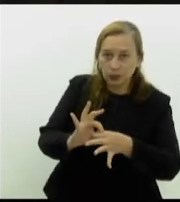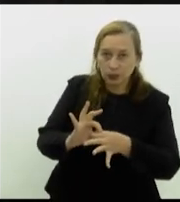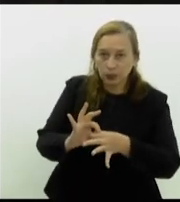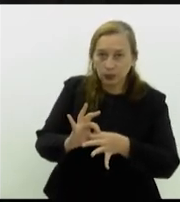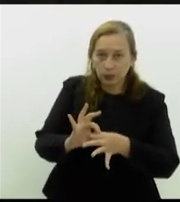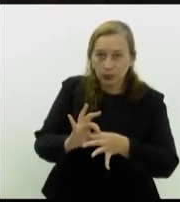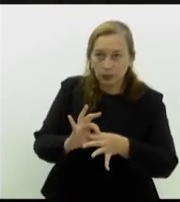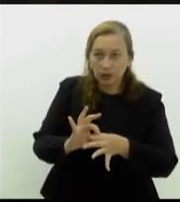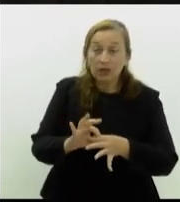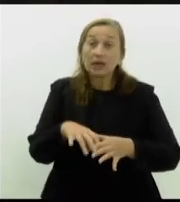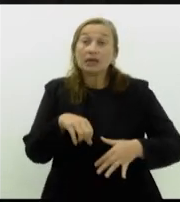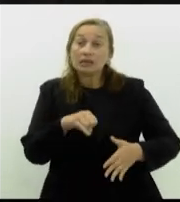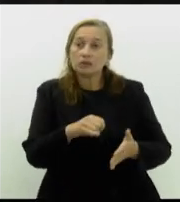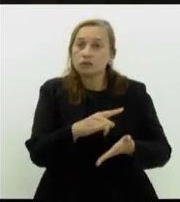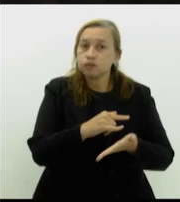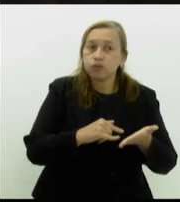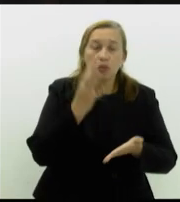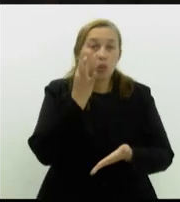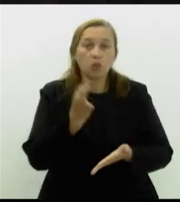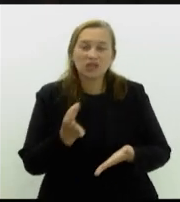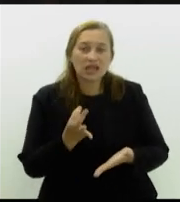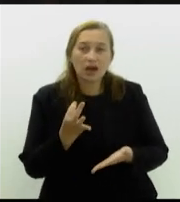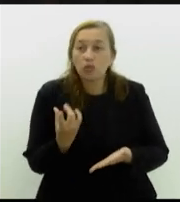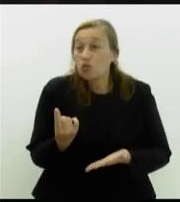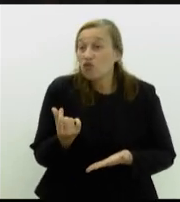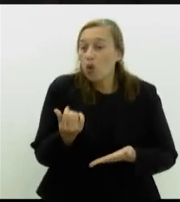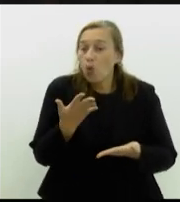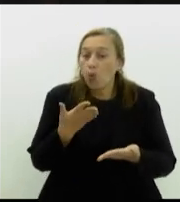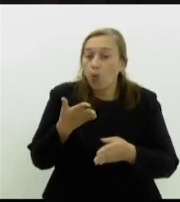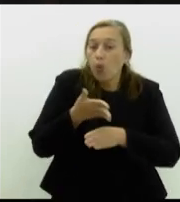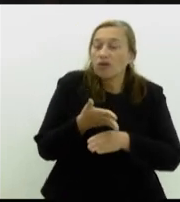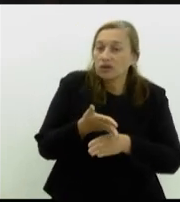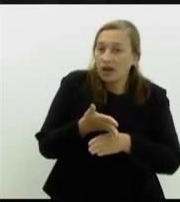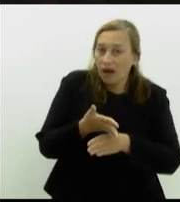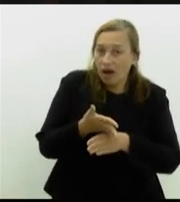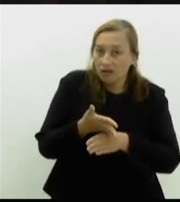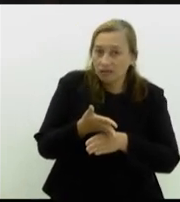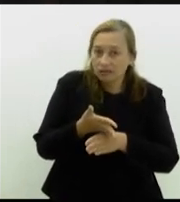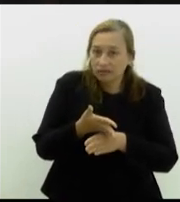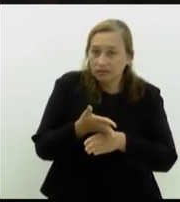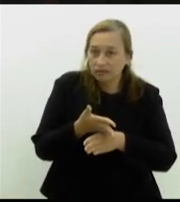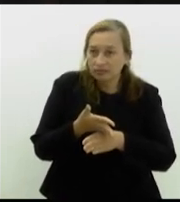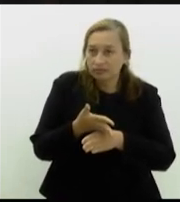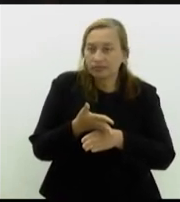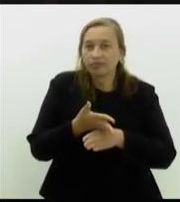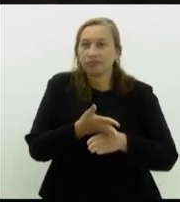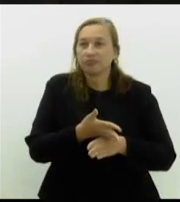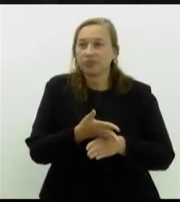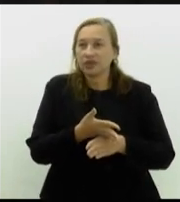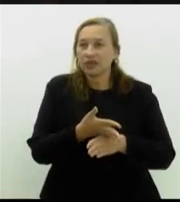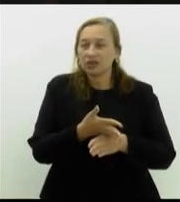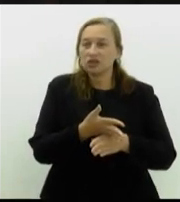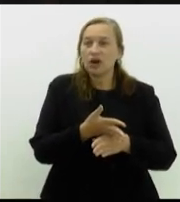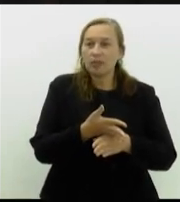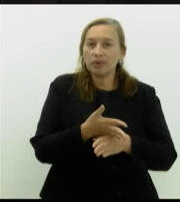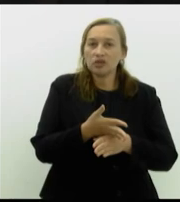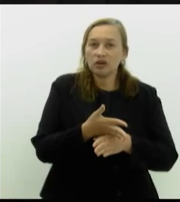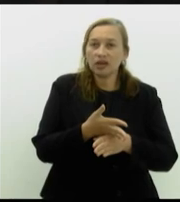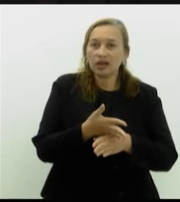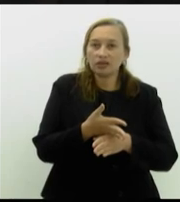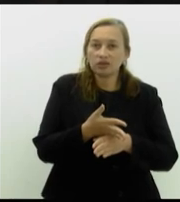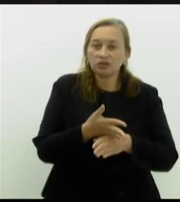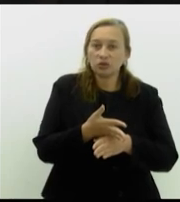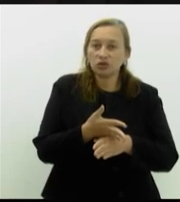a receita é estimada e a gente não sabe quanto vai entrar, ele, por trimestre, vai controlando a entrada das